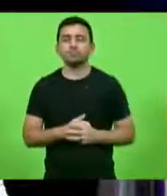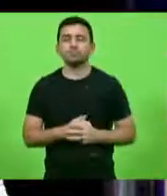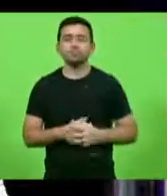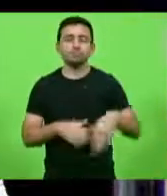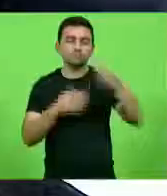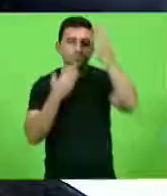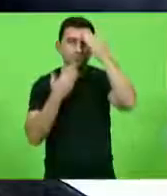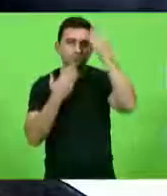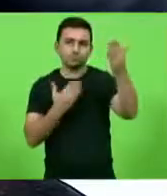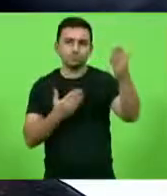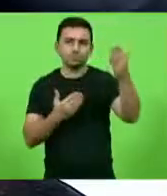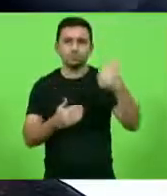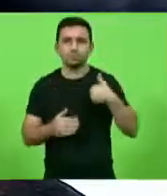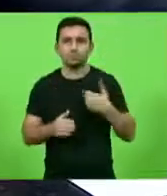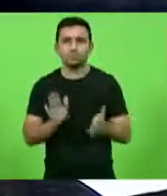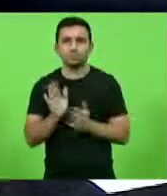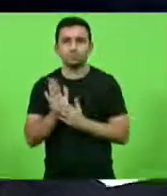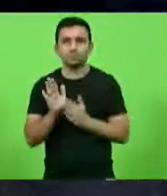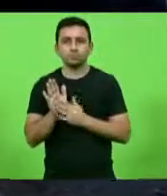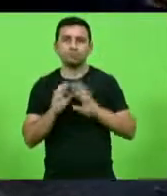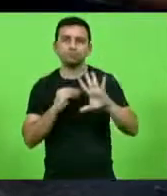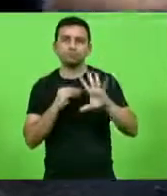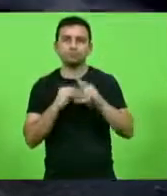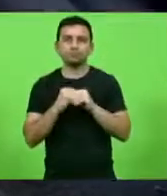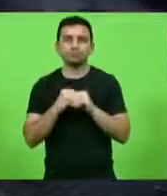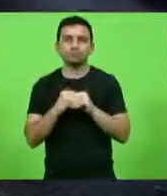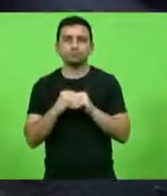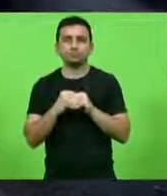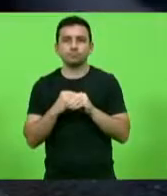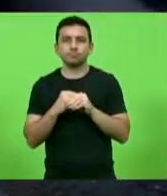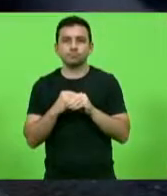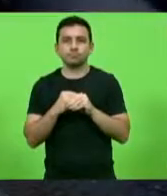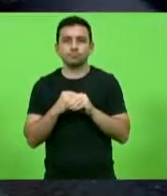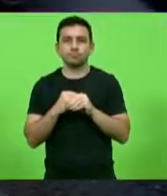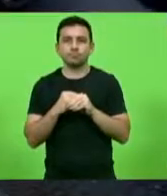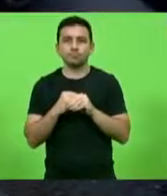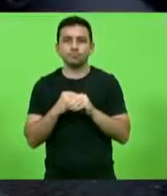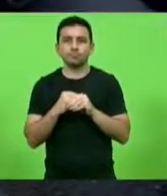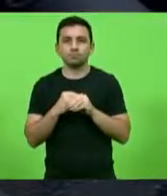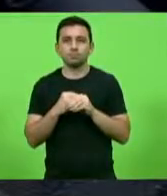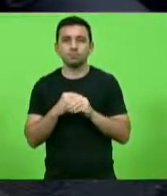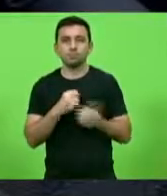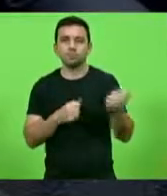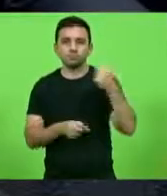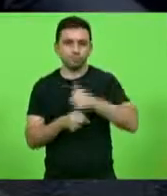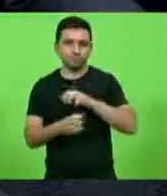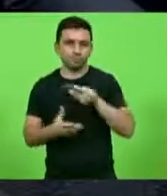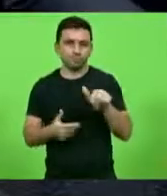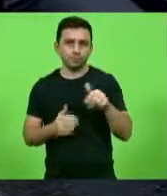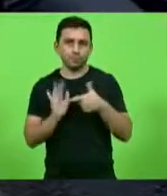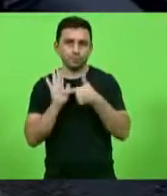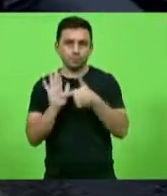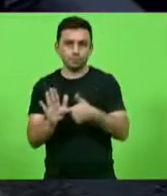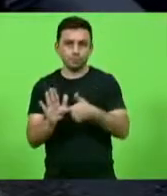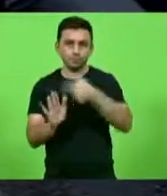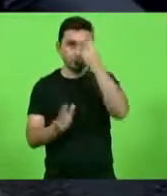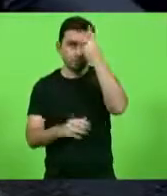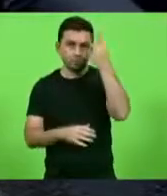obrigada. Sou proponente de uma emenda aditiva à emenda substitutiva global apresentada pela deputada